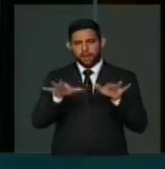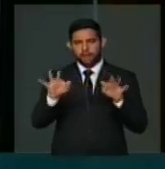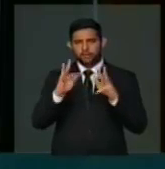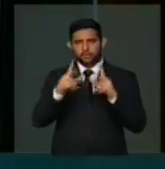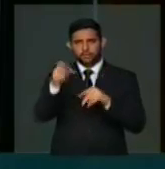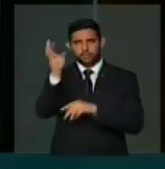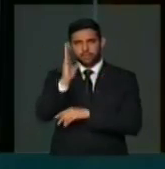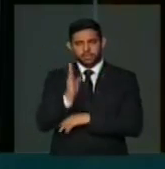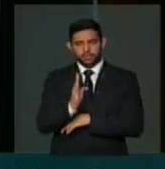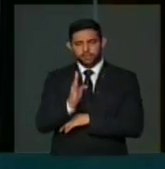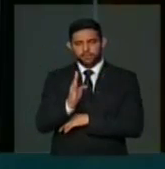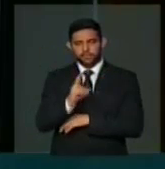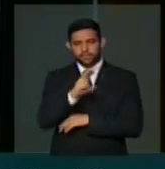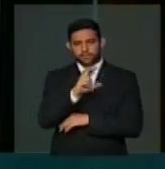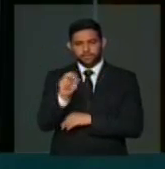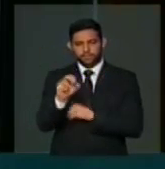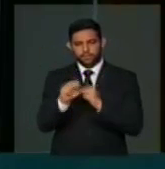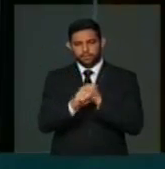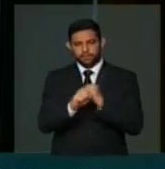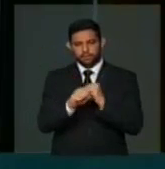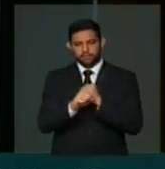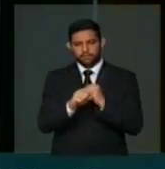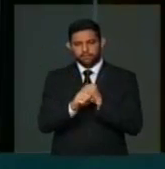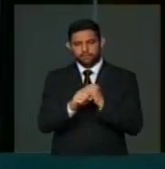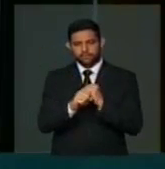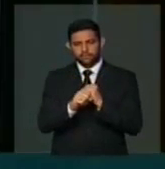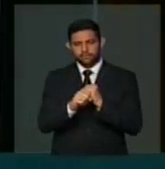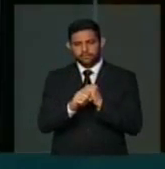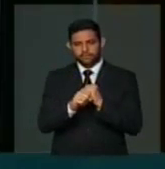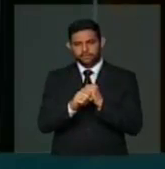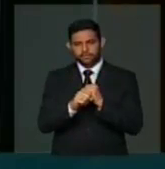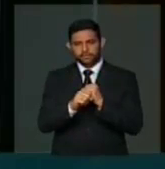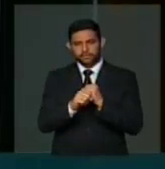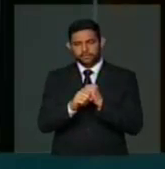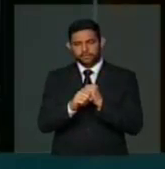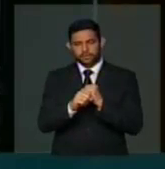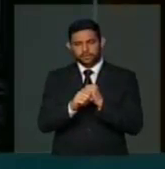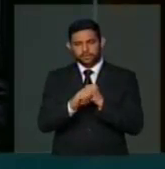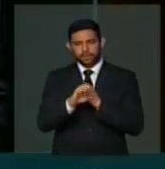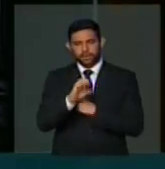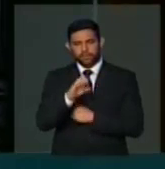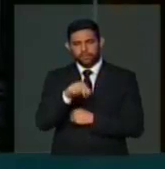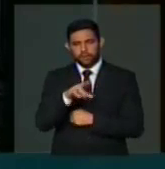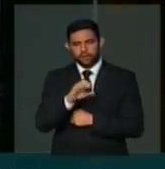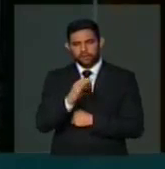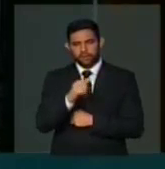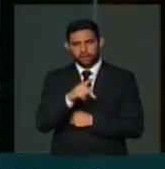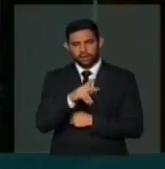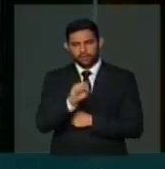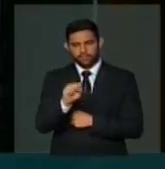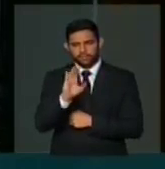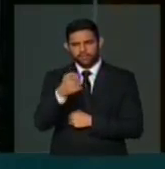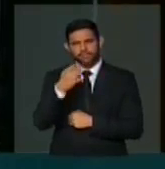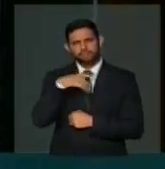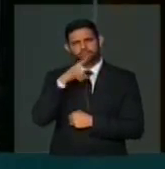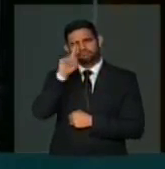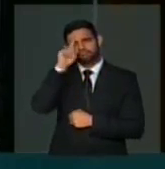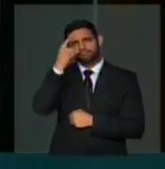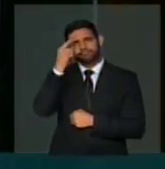afora pelos 50 anos de Eduardo Campos, eu já vinha